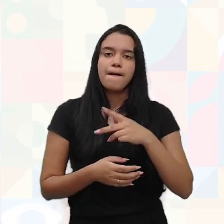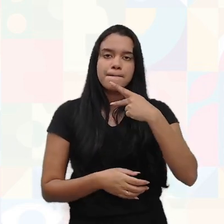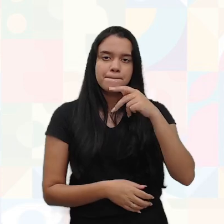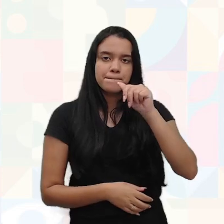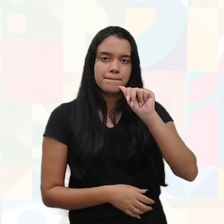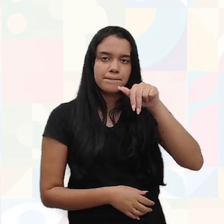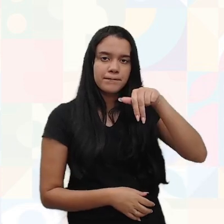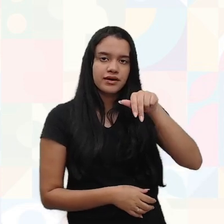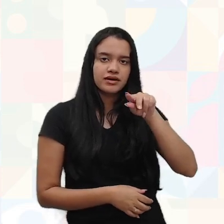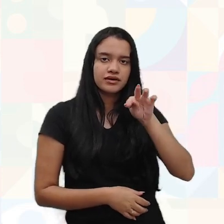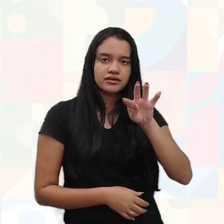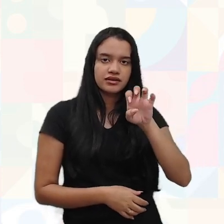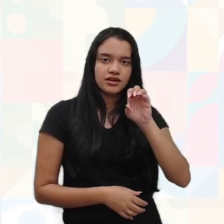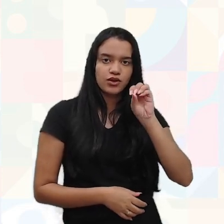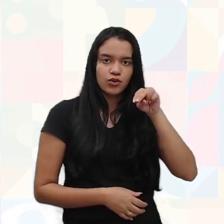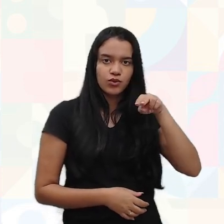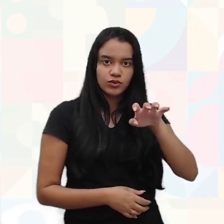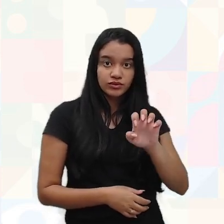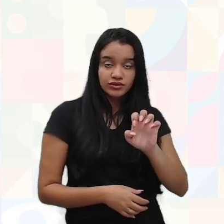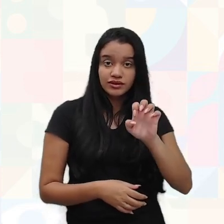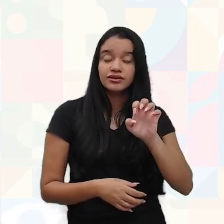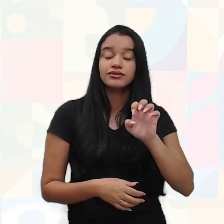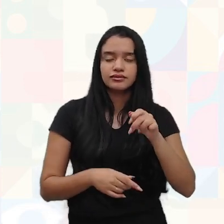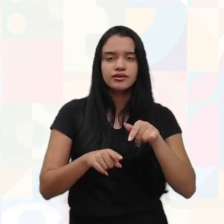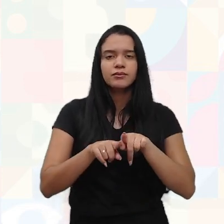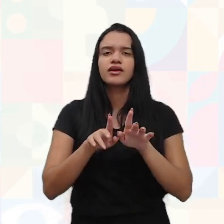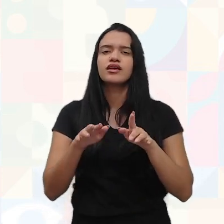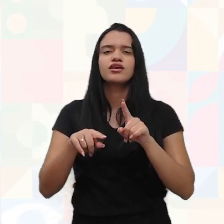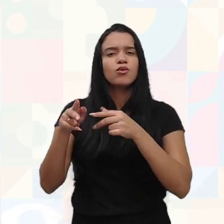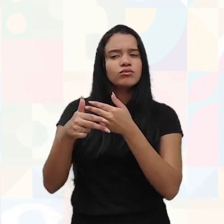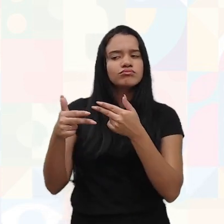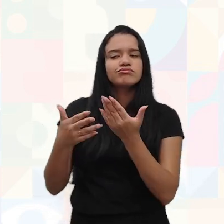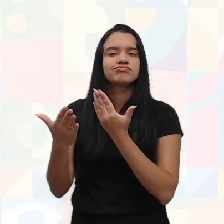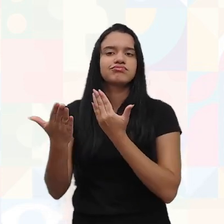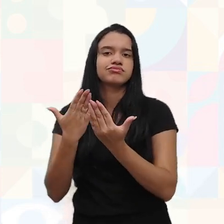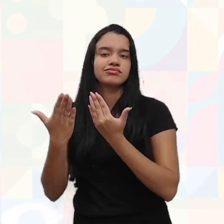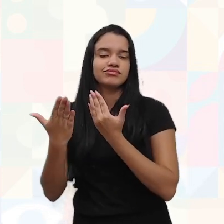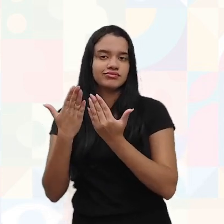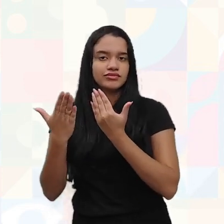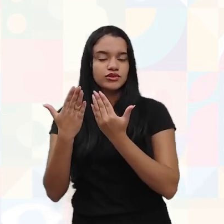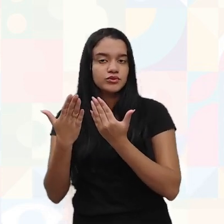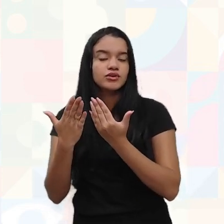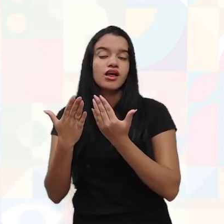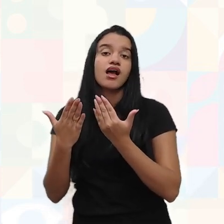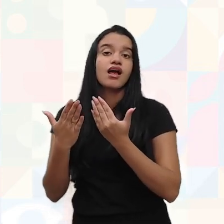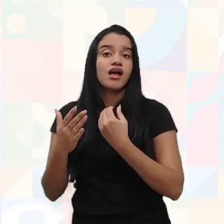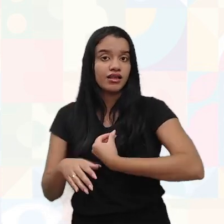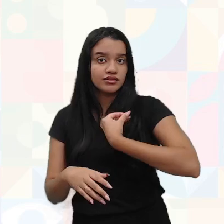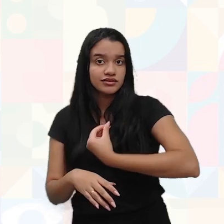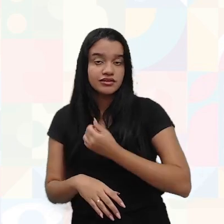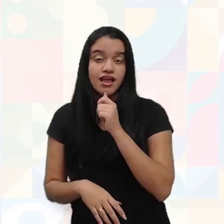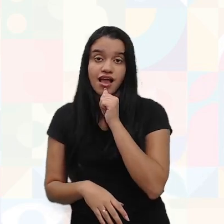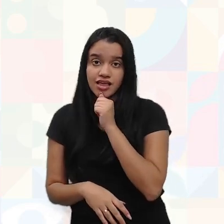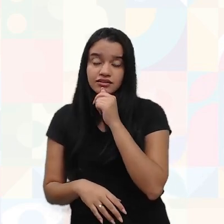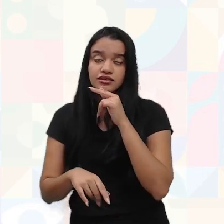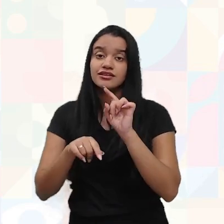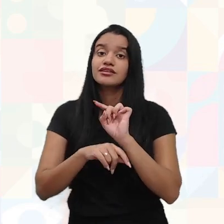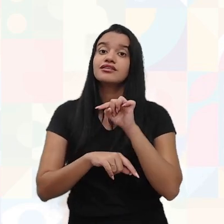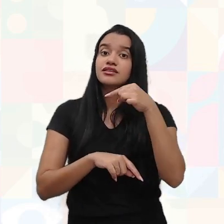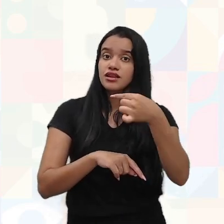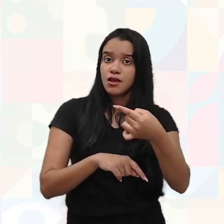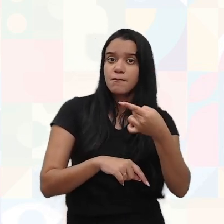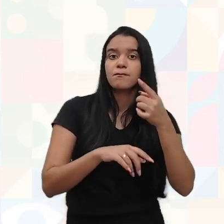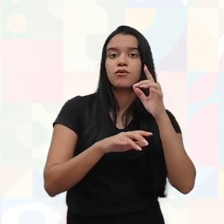servem como um elemento de comparação entre o que é o monumento ainda existente e o que foi registrado